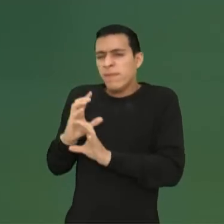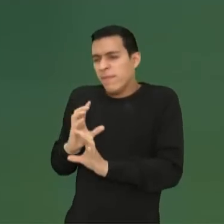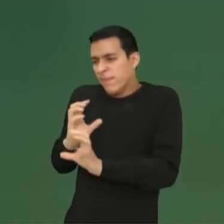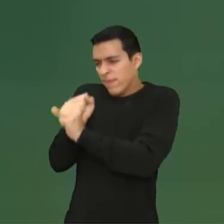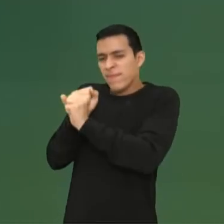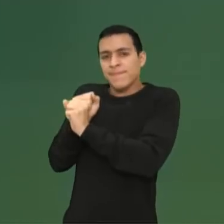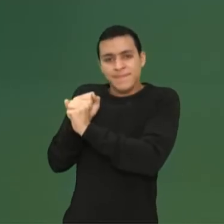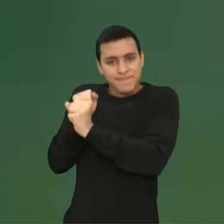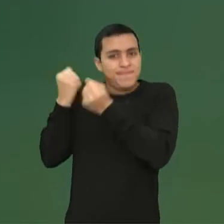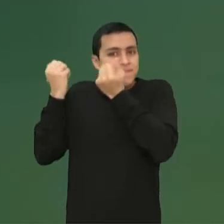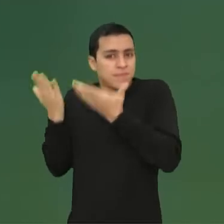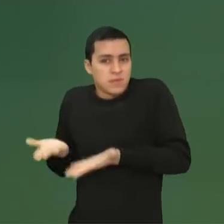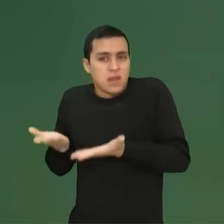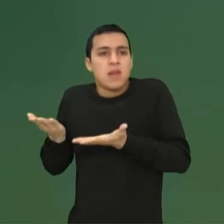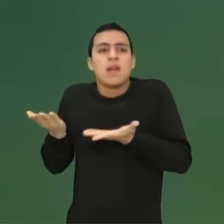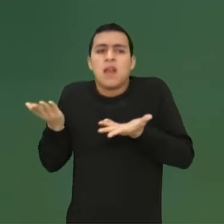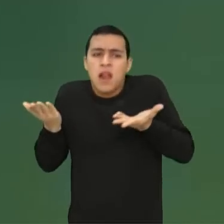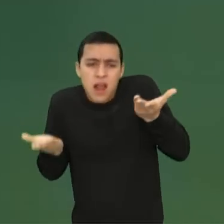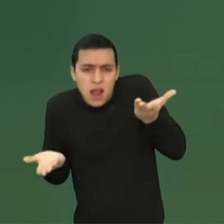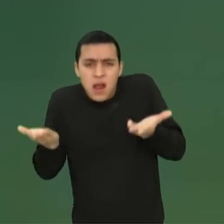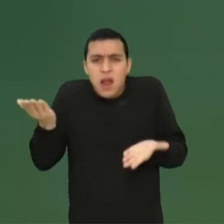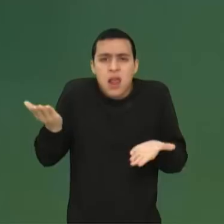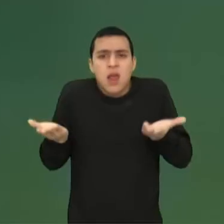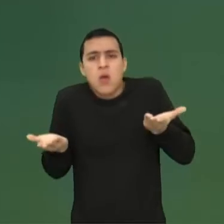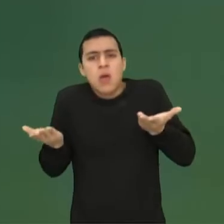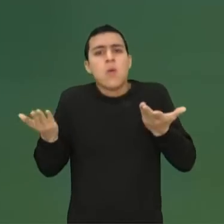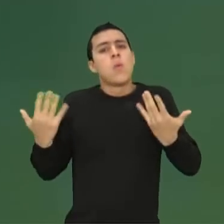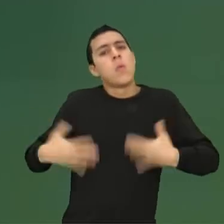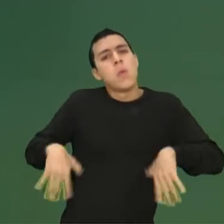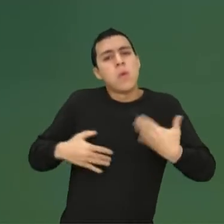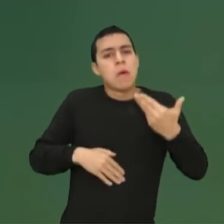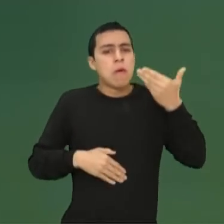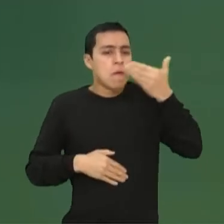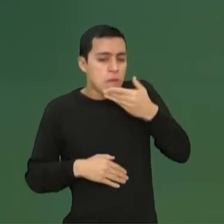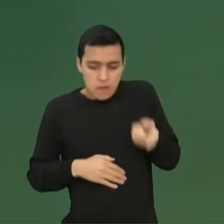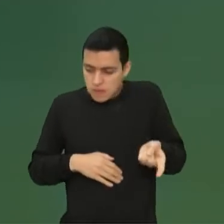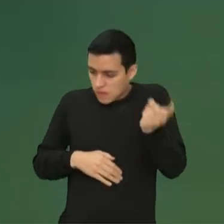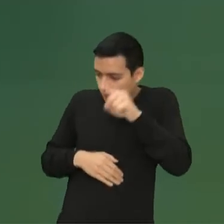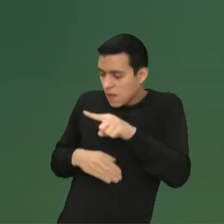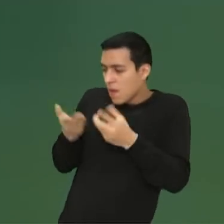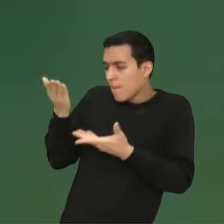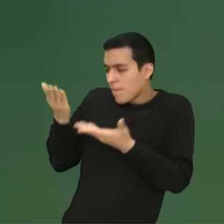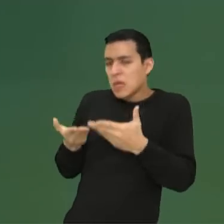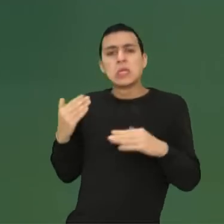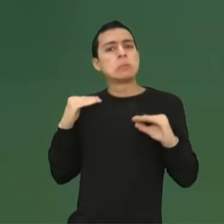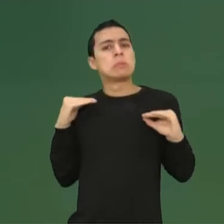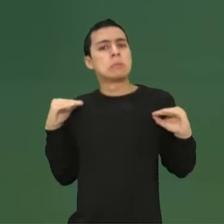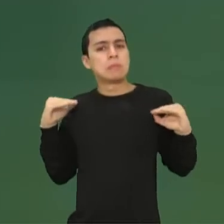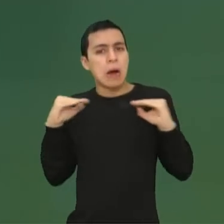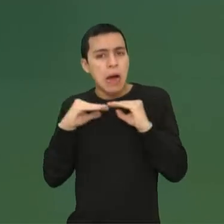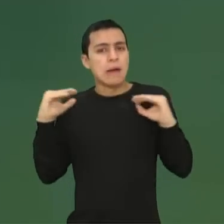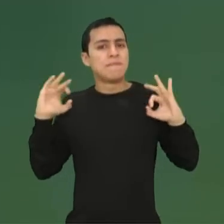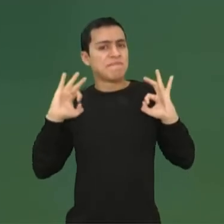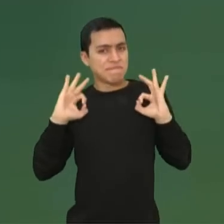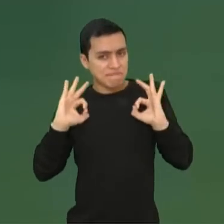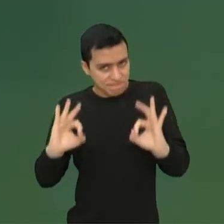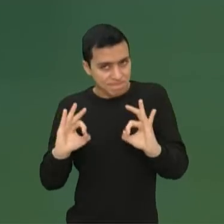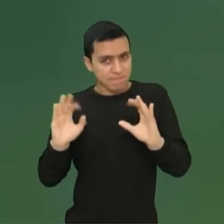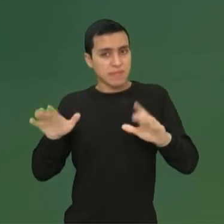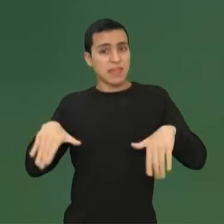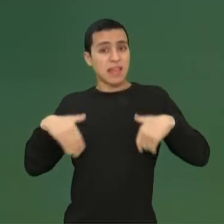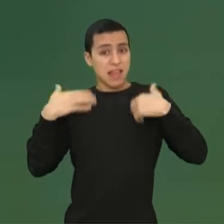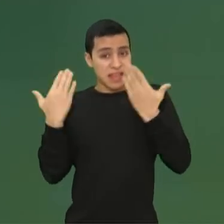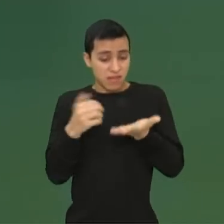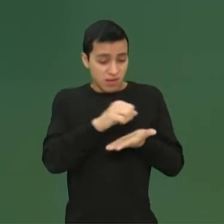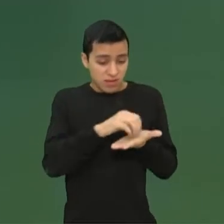aqui em cima. Está equilibrado a quantidade de açúcar e a quantidade de pezinhos? Está. Então, o